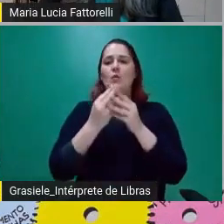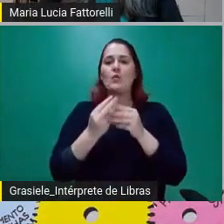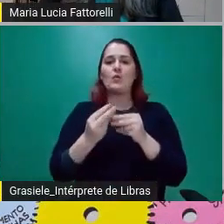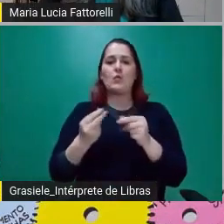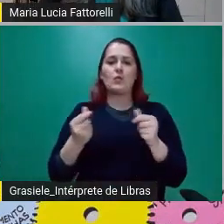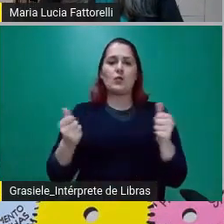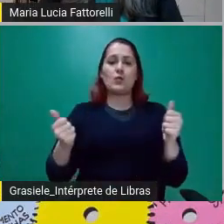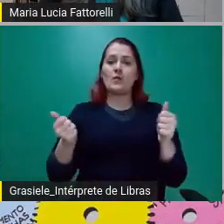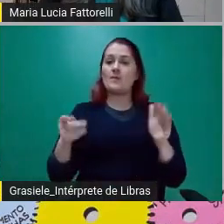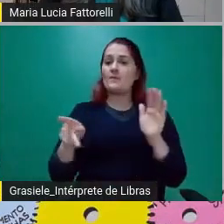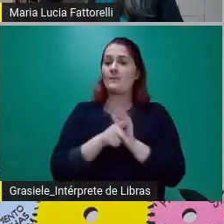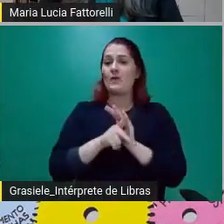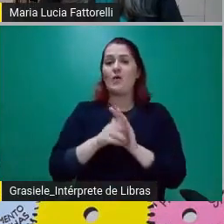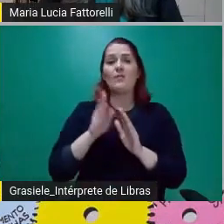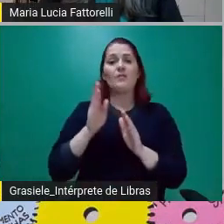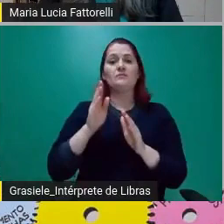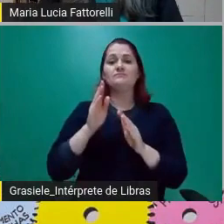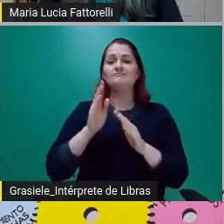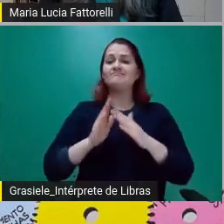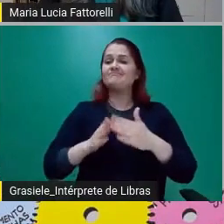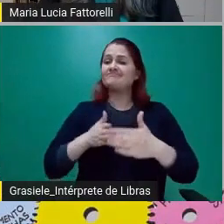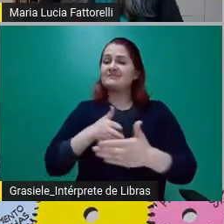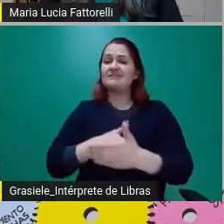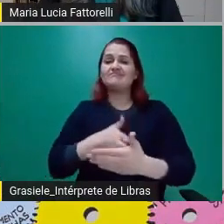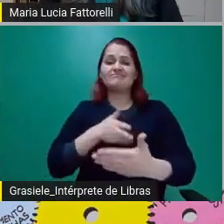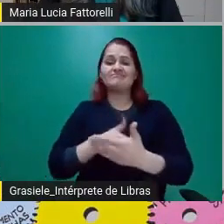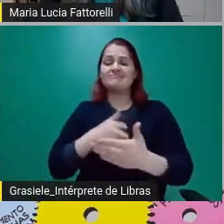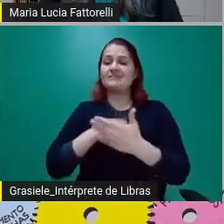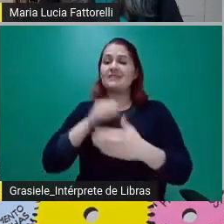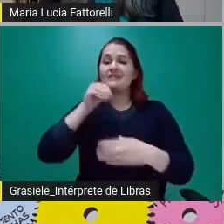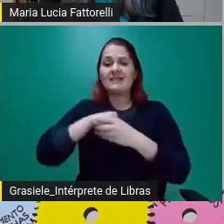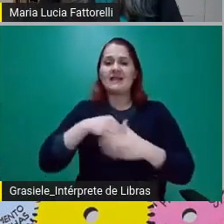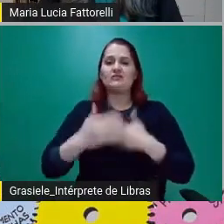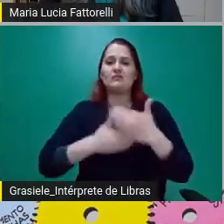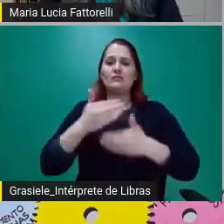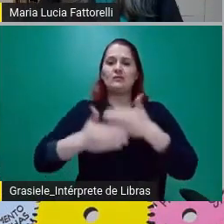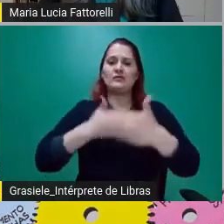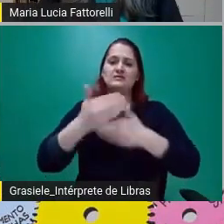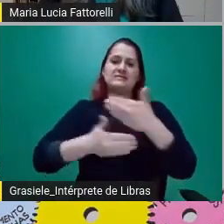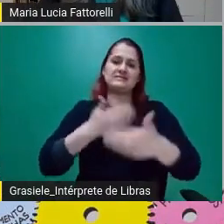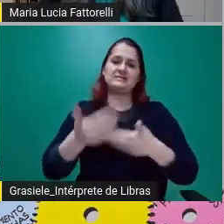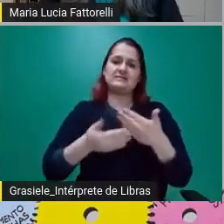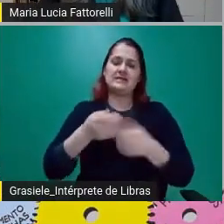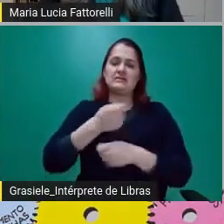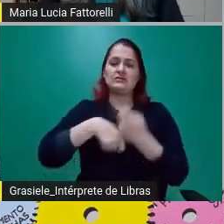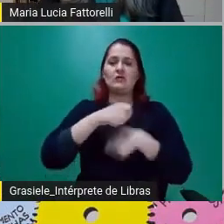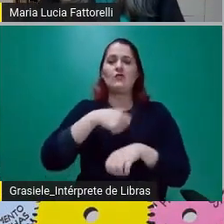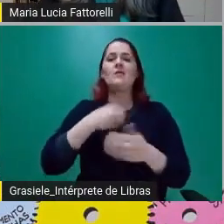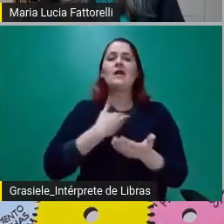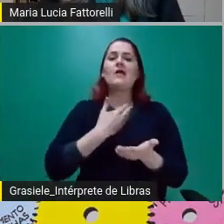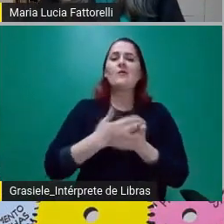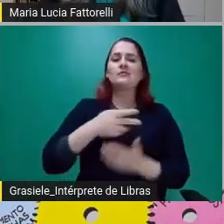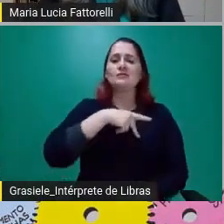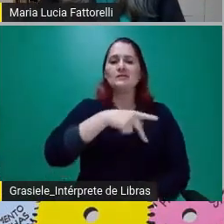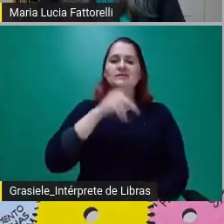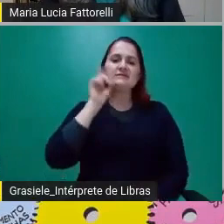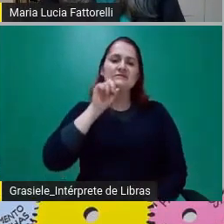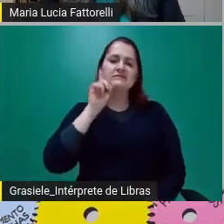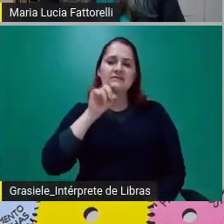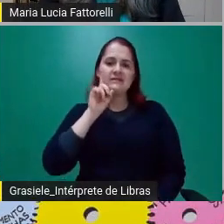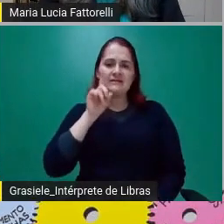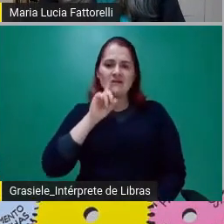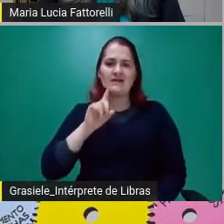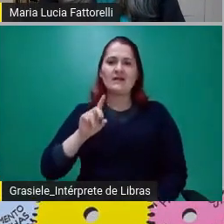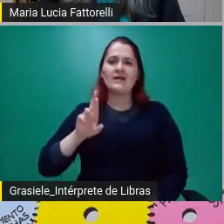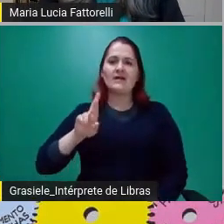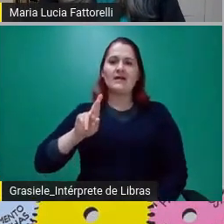econômico. E aí, quando surge o Ronald Reagan nos Estados Unidos, a Margaret Thatcher, né, no Reino